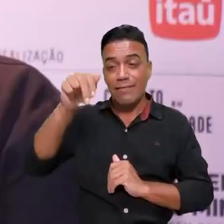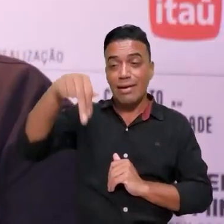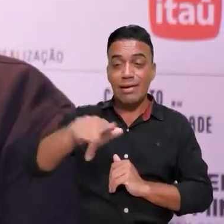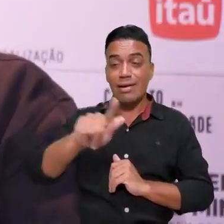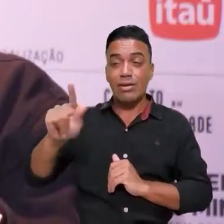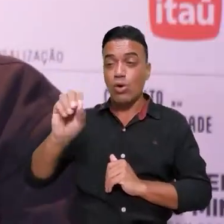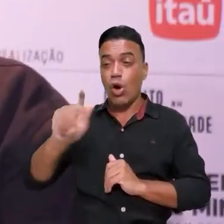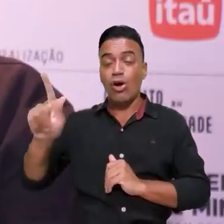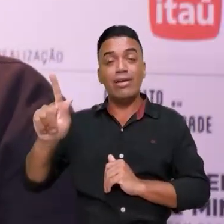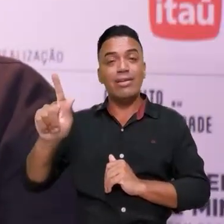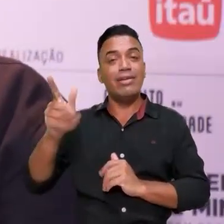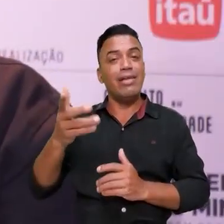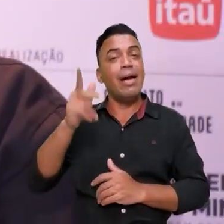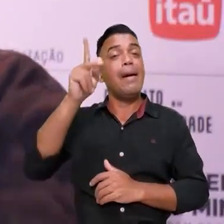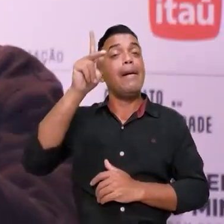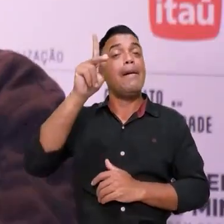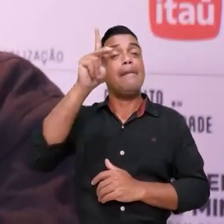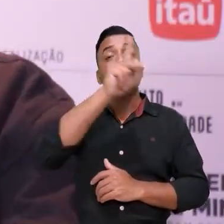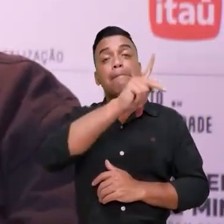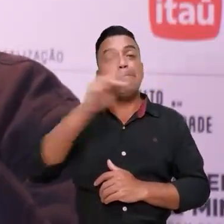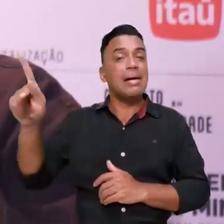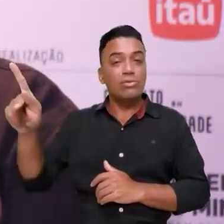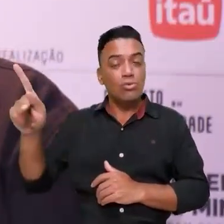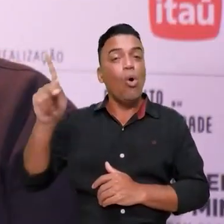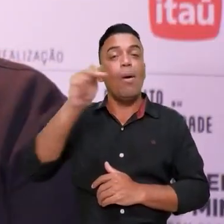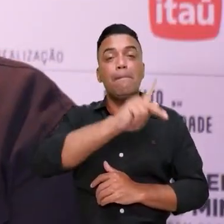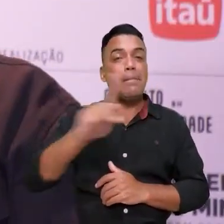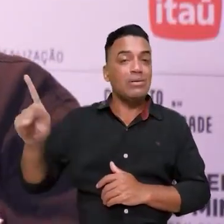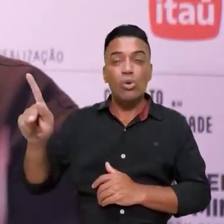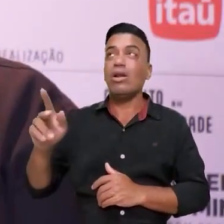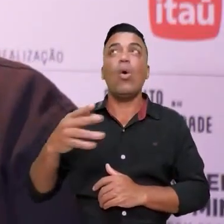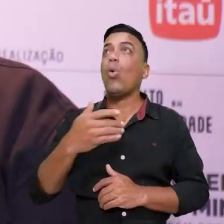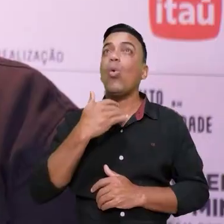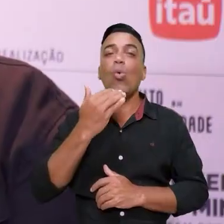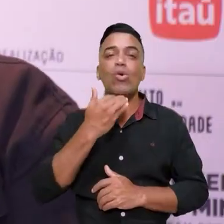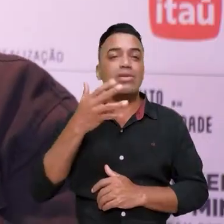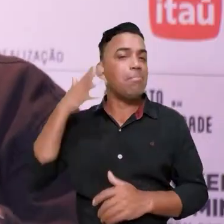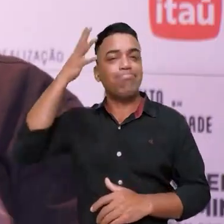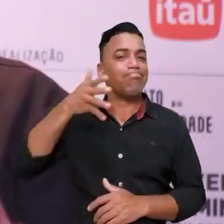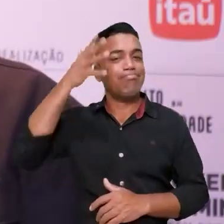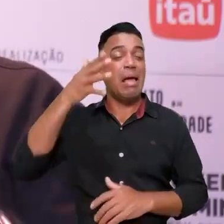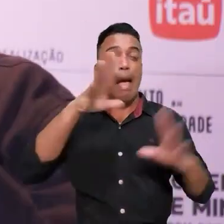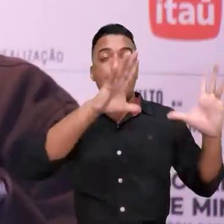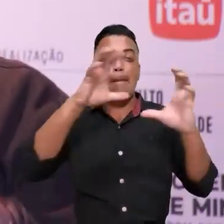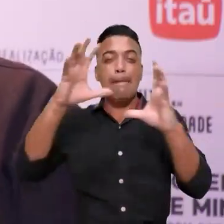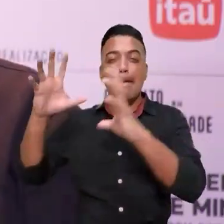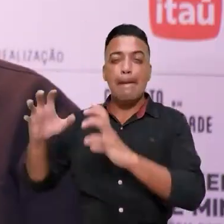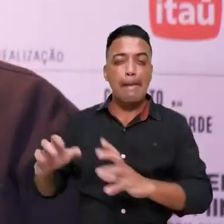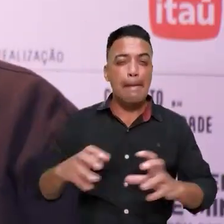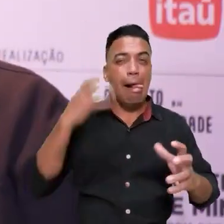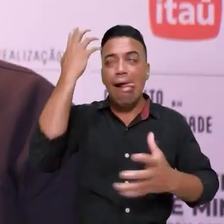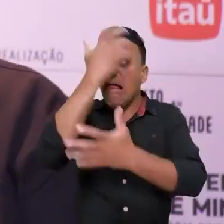pastor, filho de um pastor protestante, Teodoros, e ele não conseguia falar em público, brigava com todo mundo, era